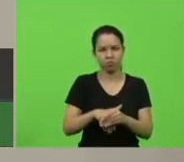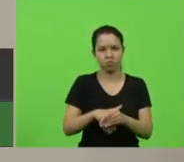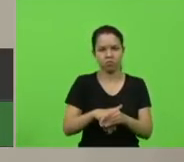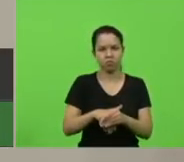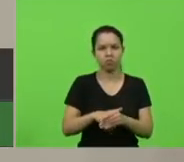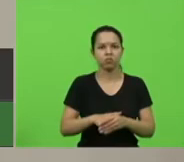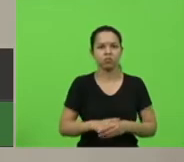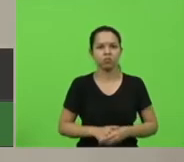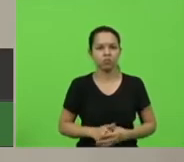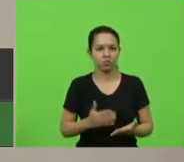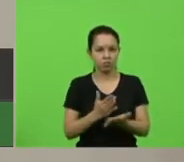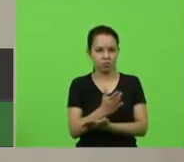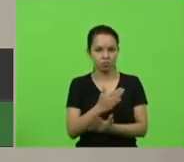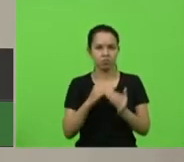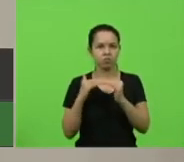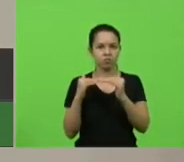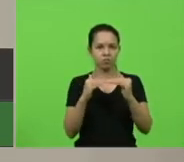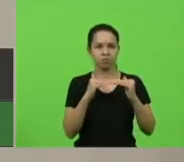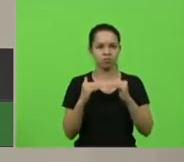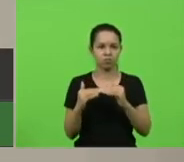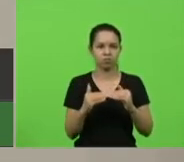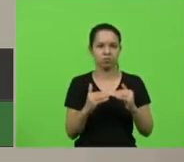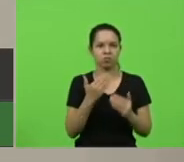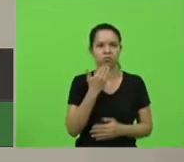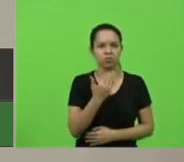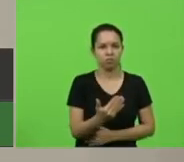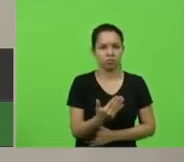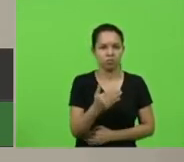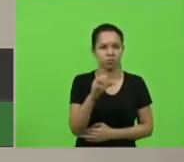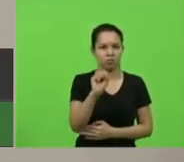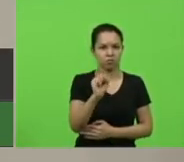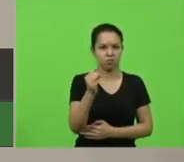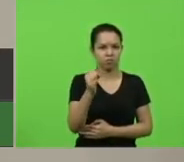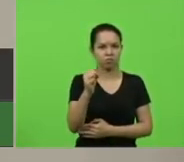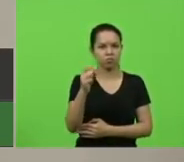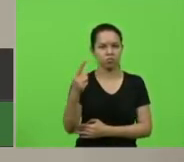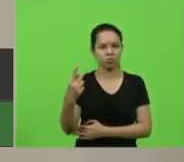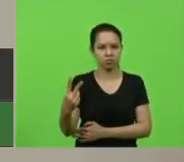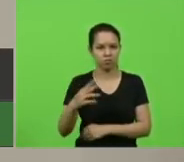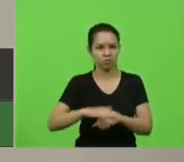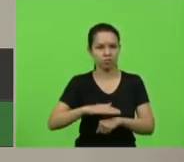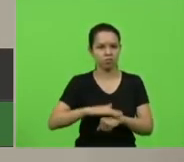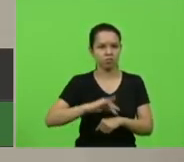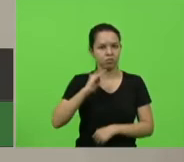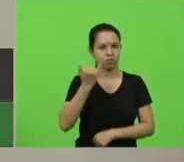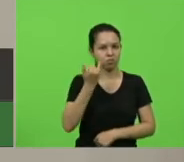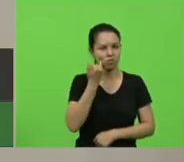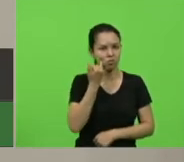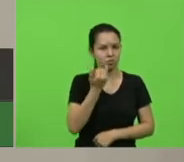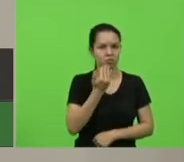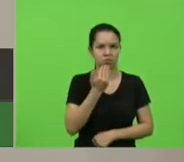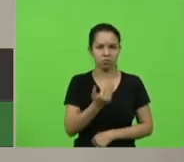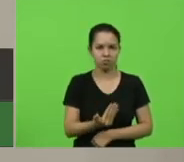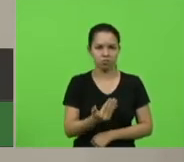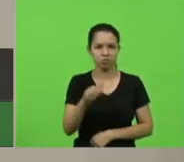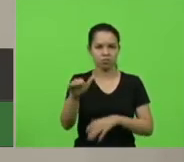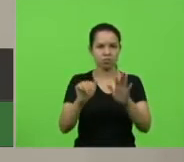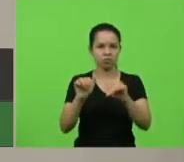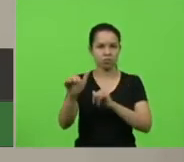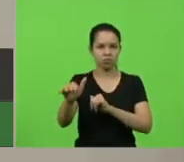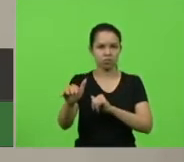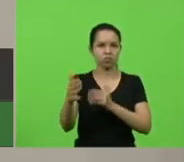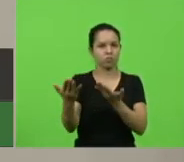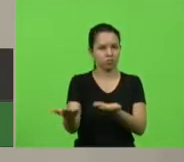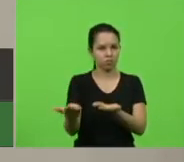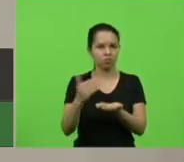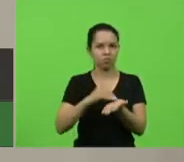encontram. Aprovado por unanimidade. Requerimento 812, autor deputado Jessé Lopes, requer a convocação do secretário de Estado da